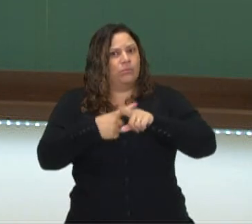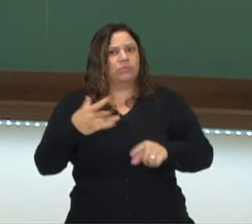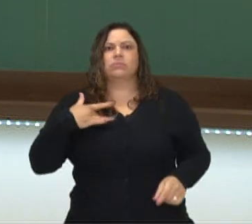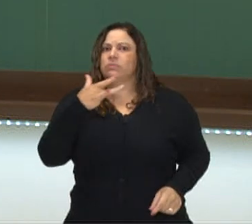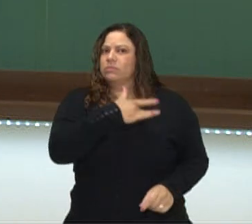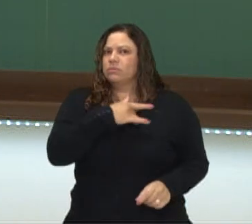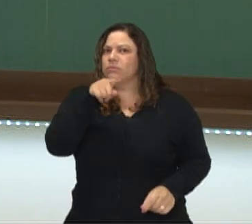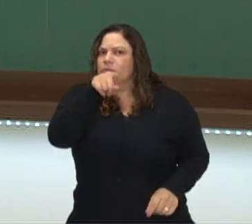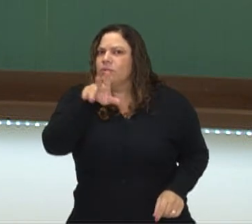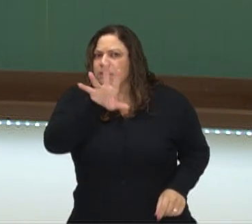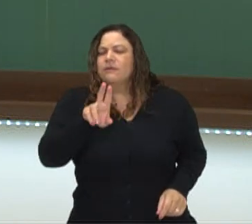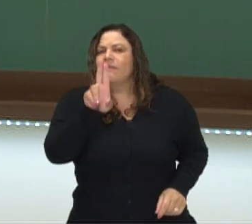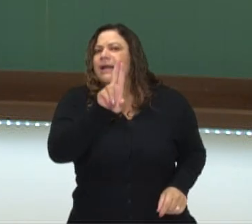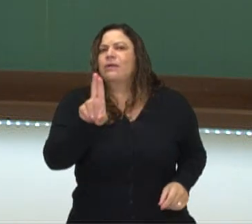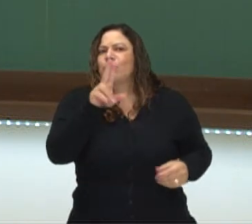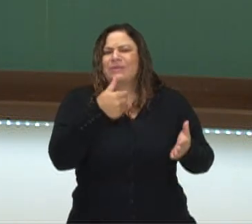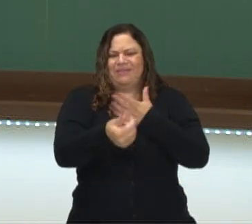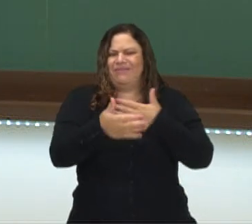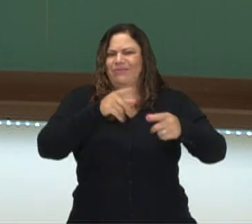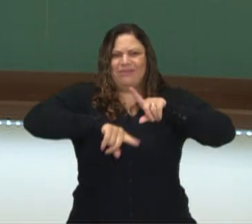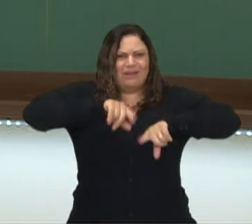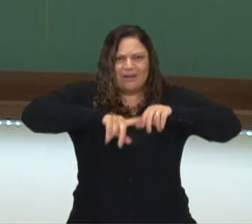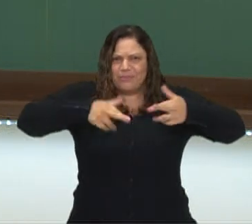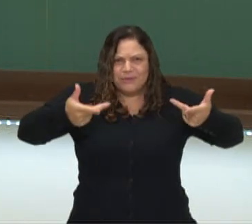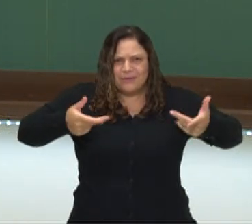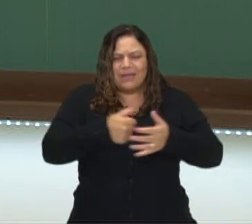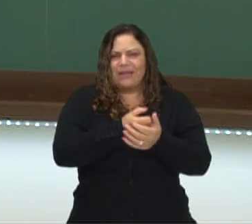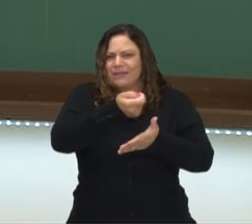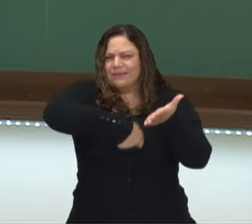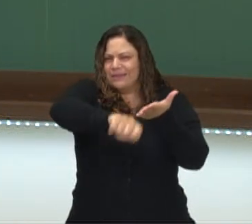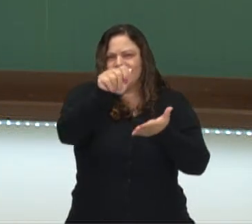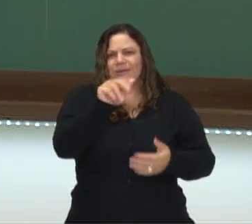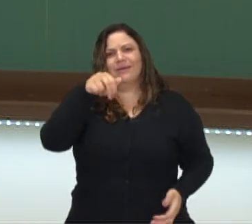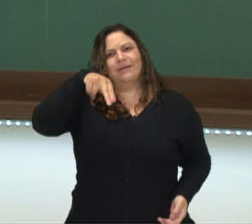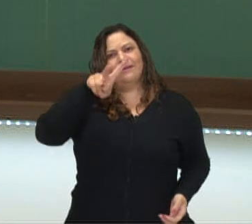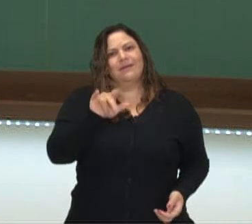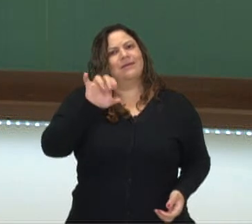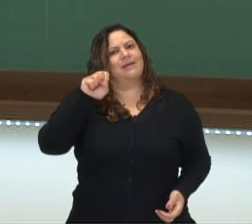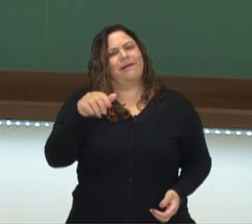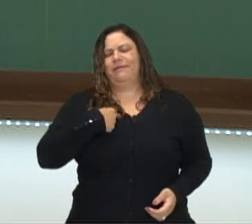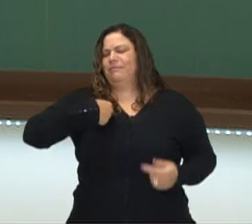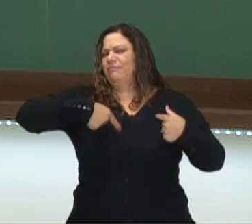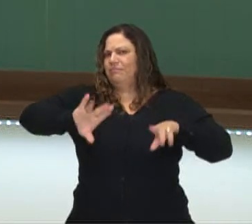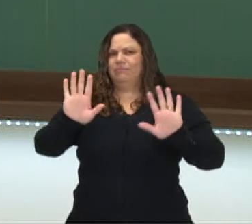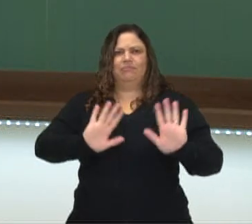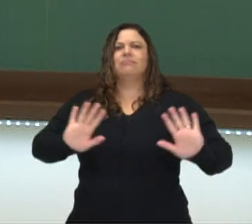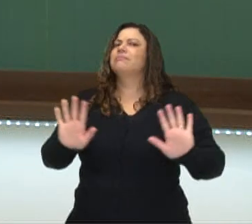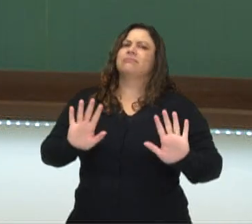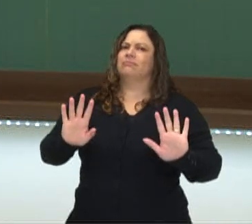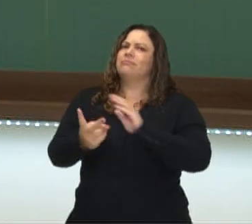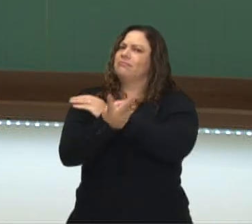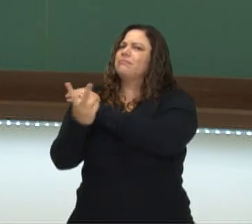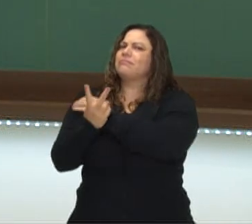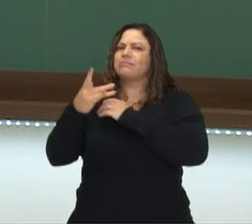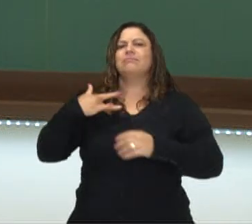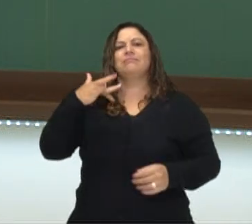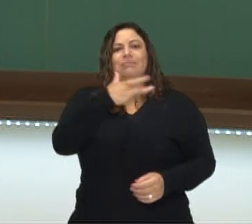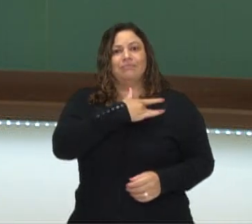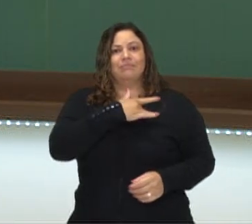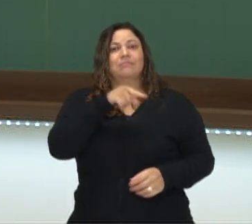querer usar um produto qualquer sem a autorização da Anvisa? Eu não quero, eu quero cuidar da minha saúde. Cuida da sua